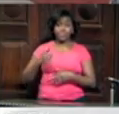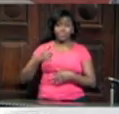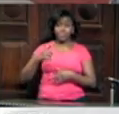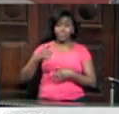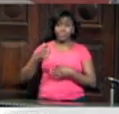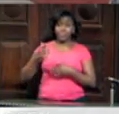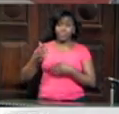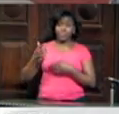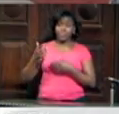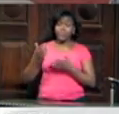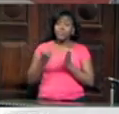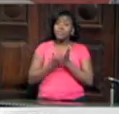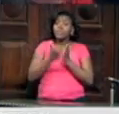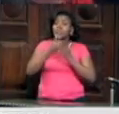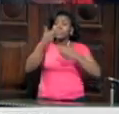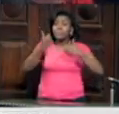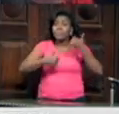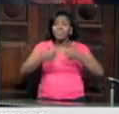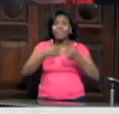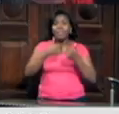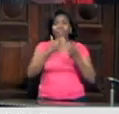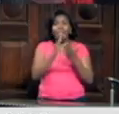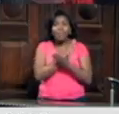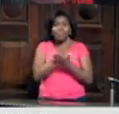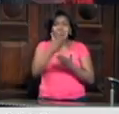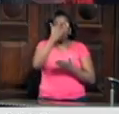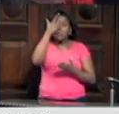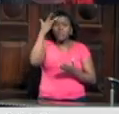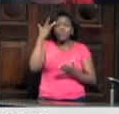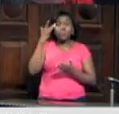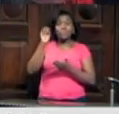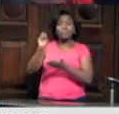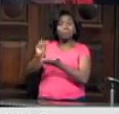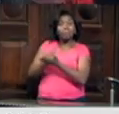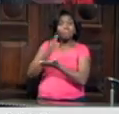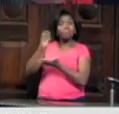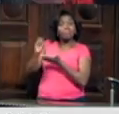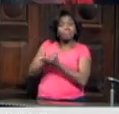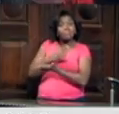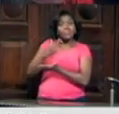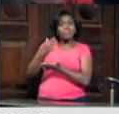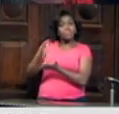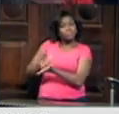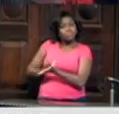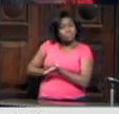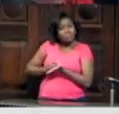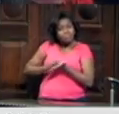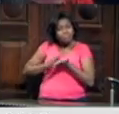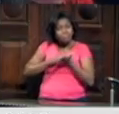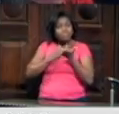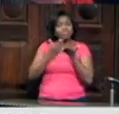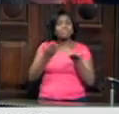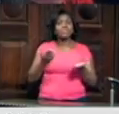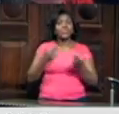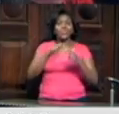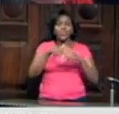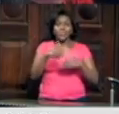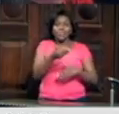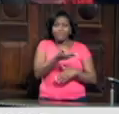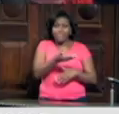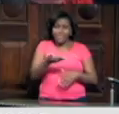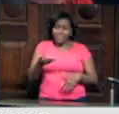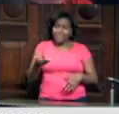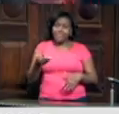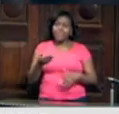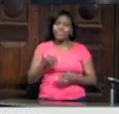Faço questão de citar algumas autoridades que enviaram mensagens de congratulações aos homenageados e votos de pleno